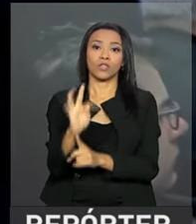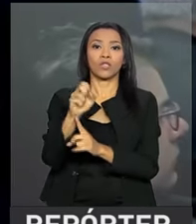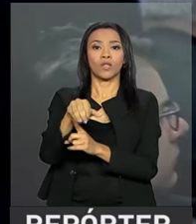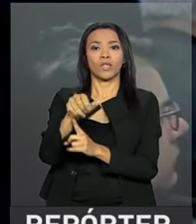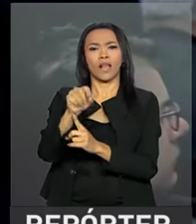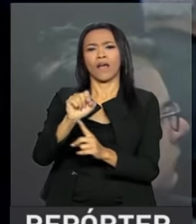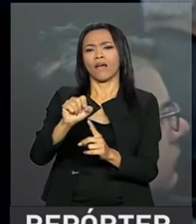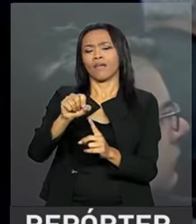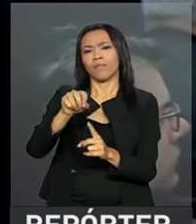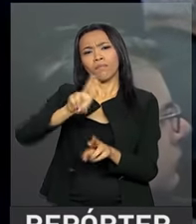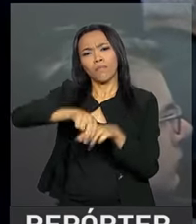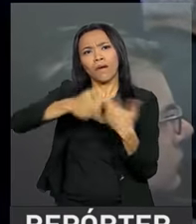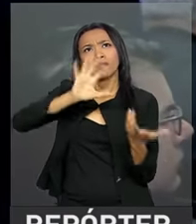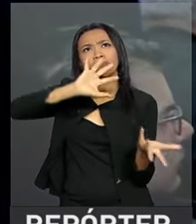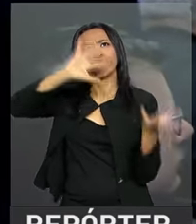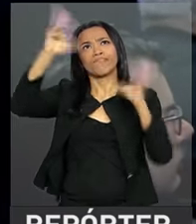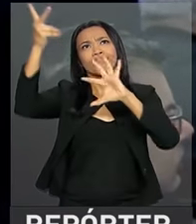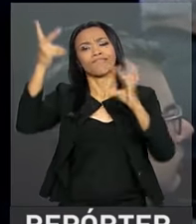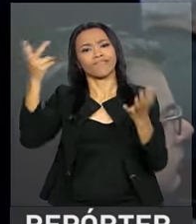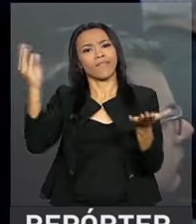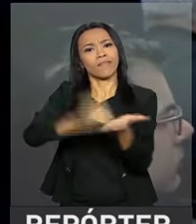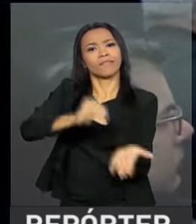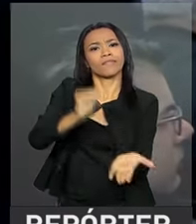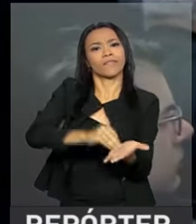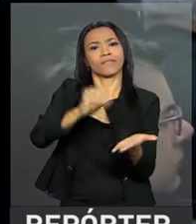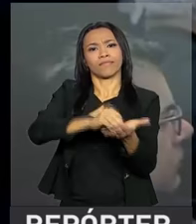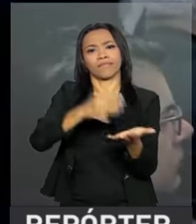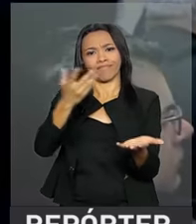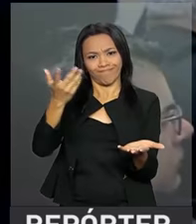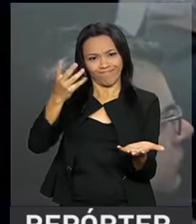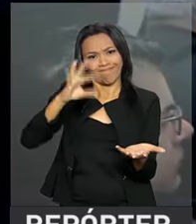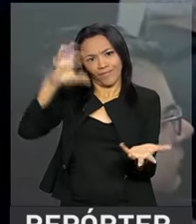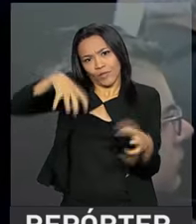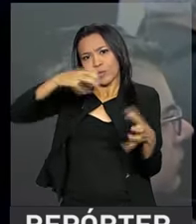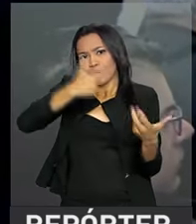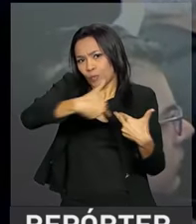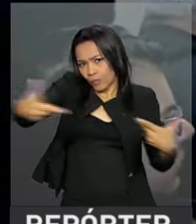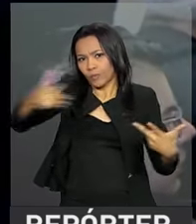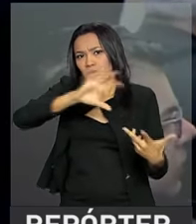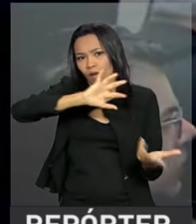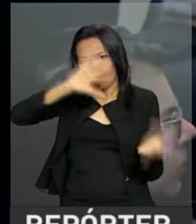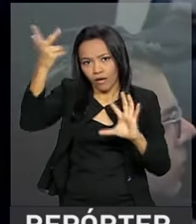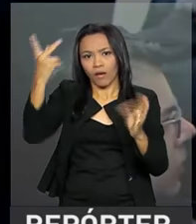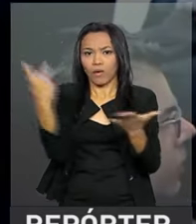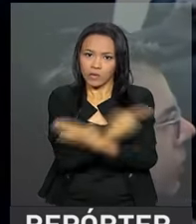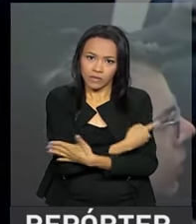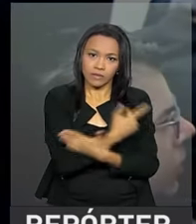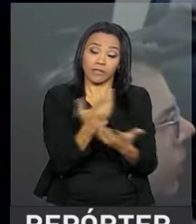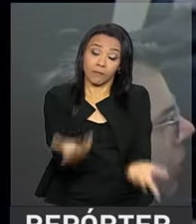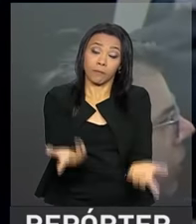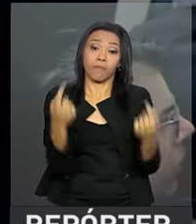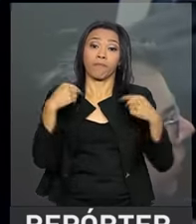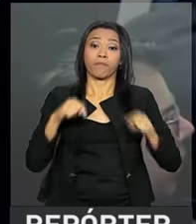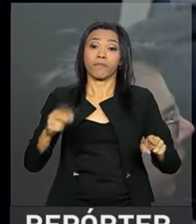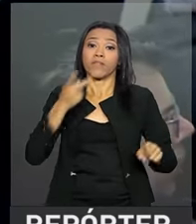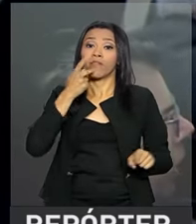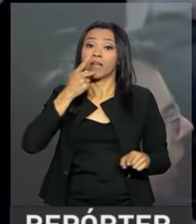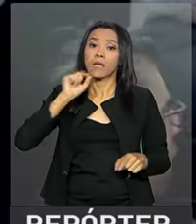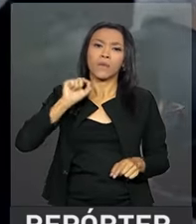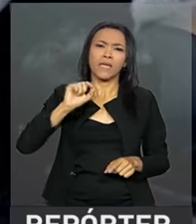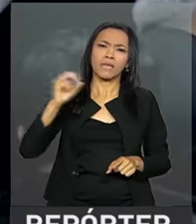estiagens prolongadas que foram provocadas pelo fenômeno climático El Niño. Para se ter uma ideia da importância